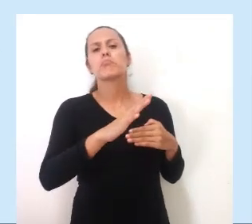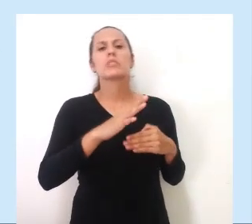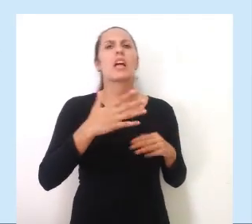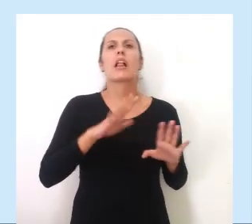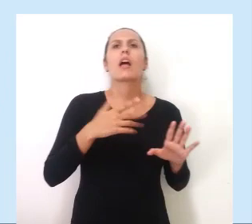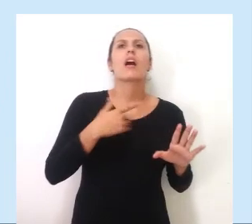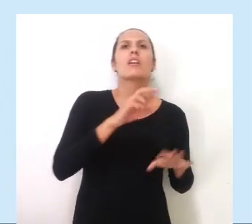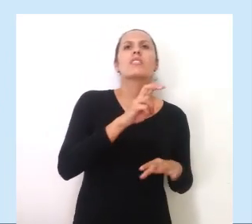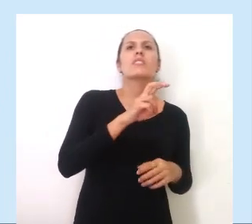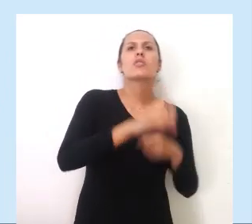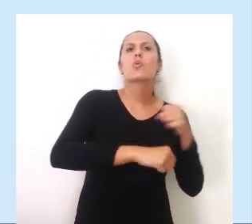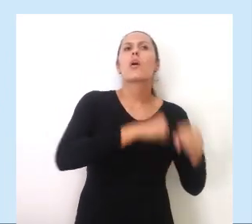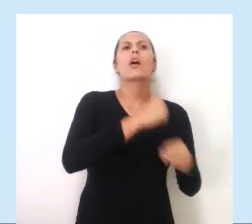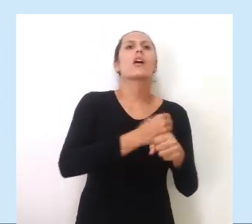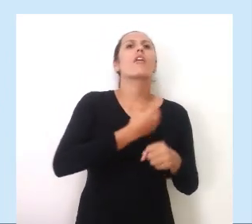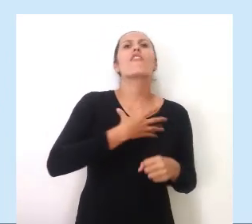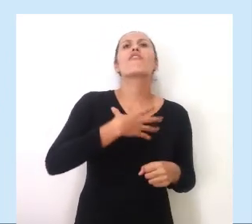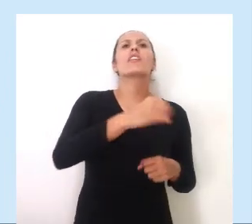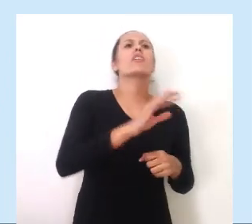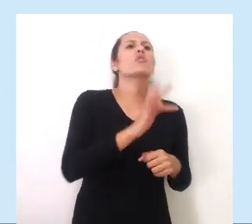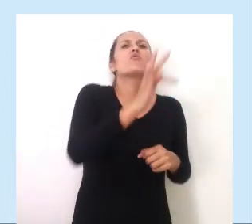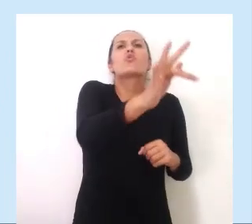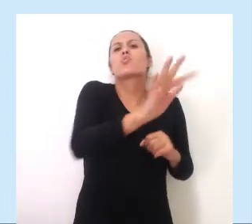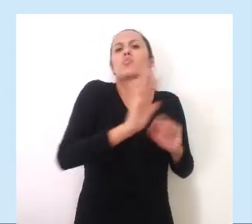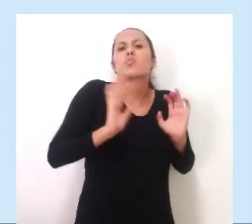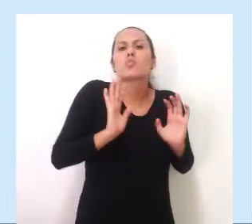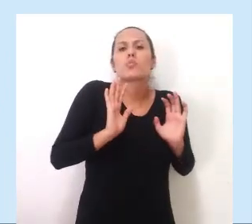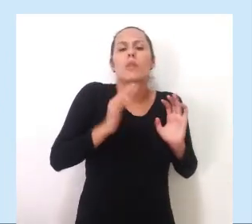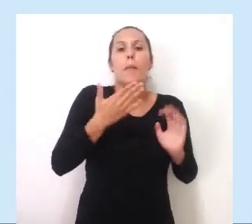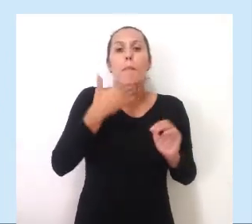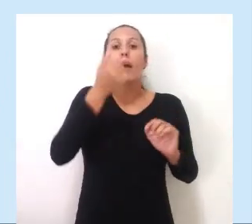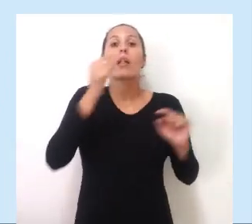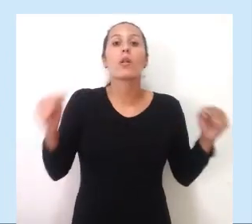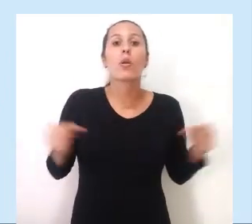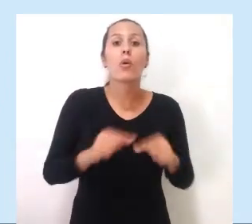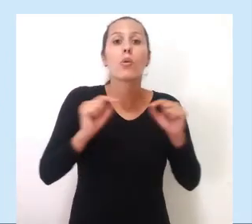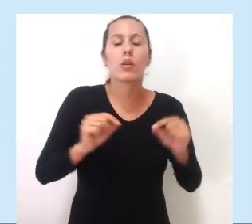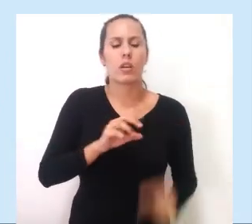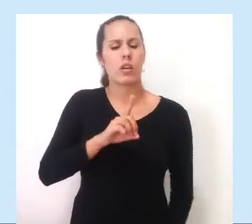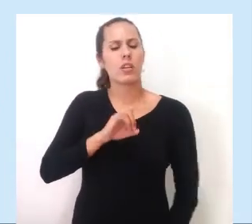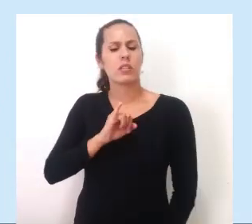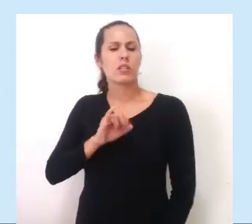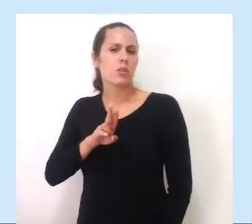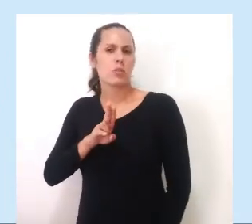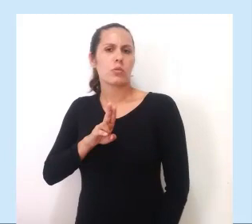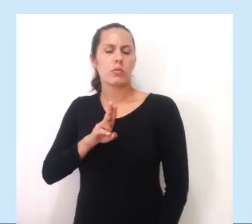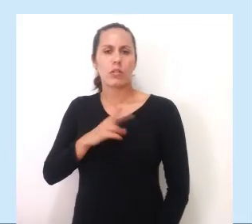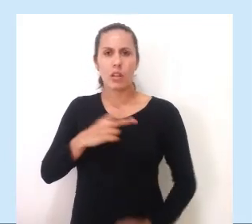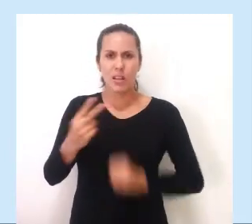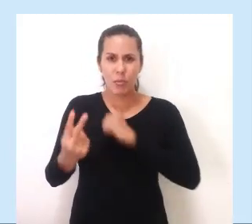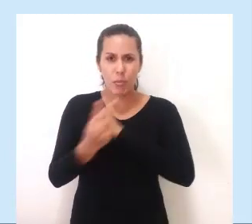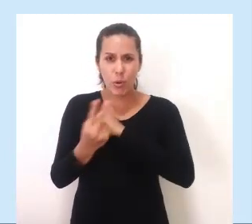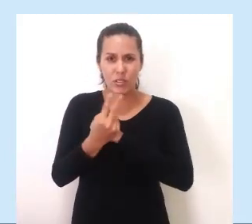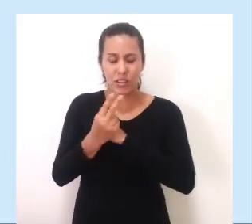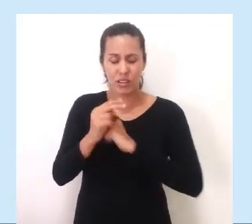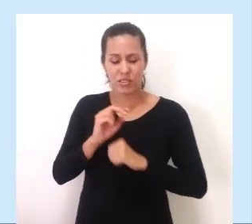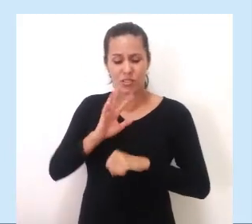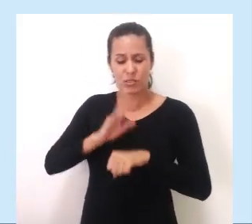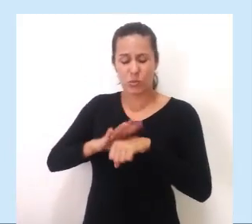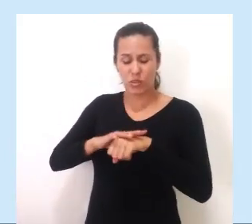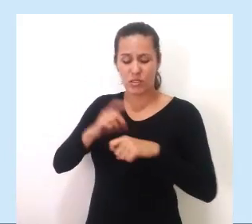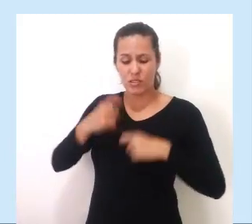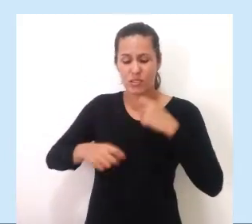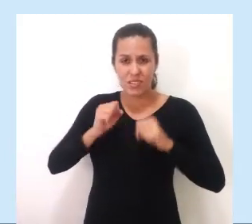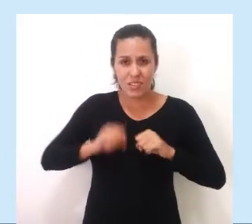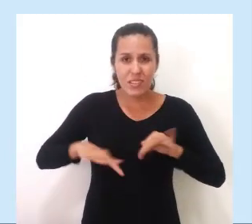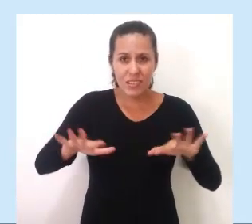filho, só vou ter filho daqui a 5 anos. Qual é a forma mais eficaz? O DIU. Dantas, o DIU protege contra